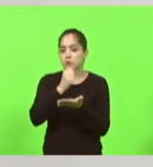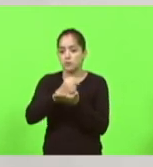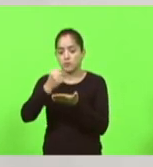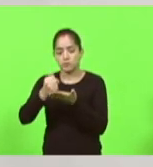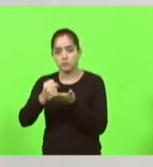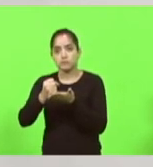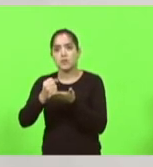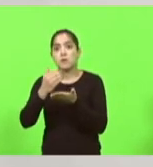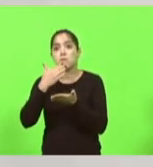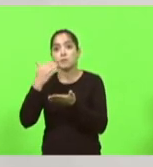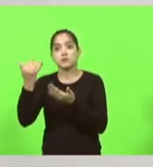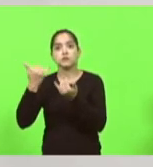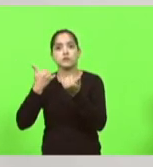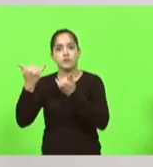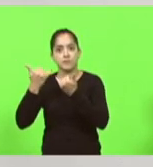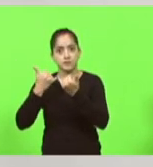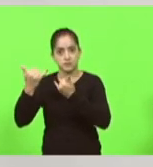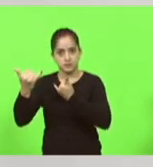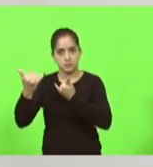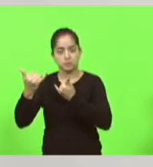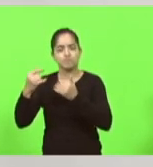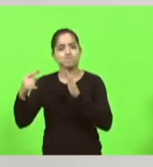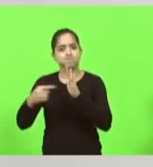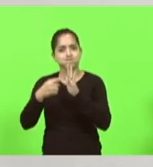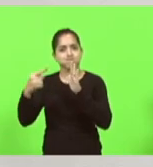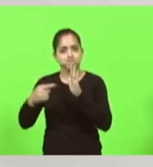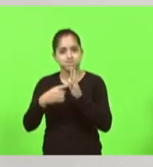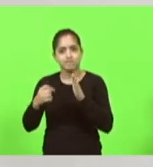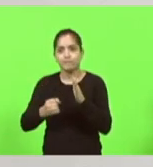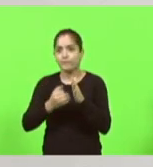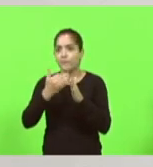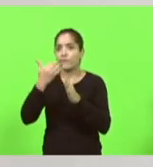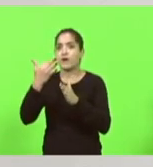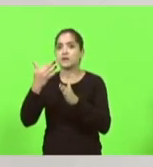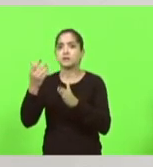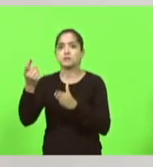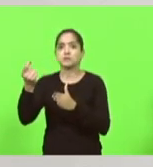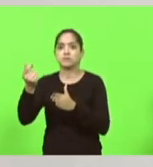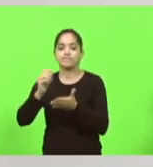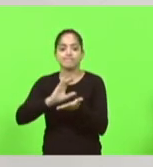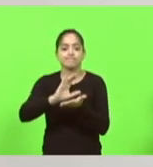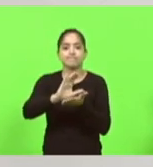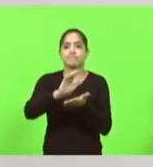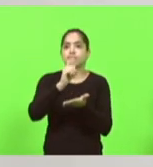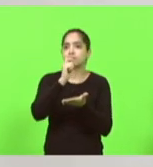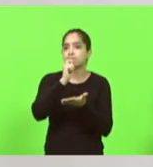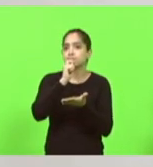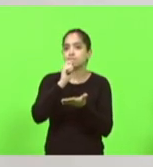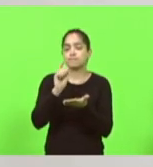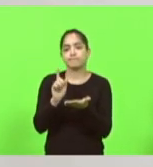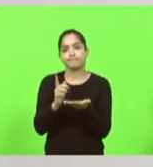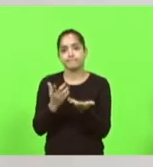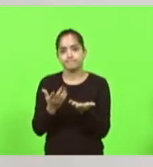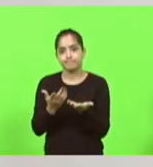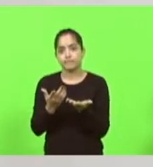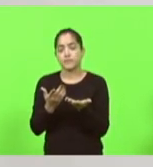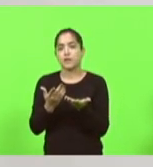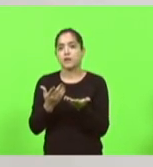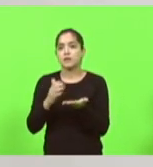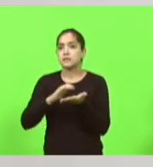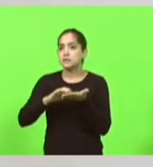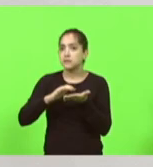informação, porque estão chegando inúmeras denúncias que não foi transferido os recursos para a merenda escolar. Secretário,